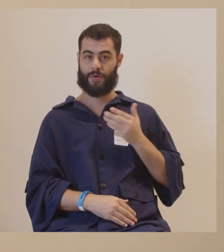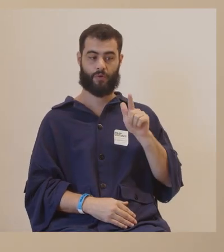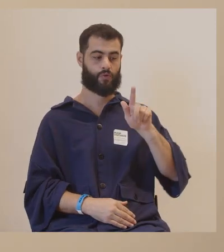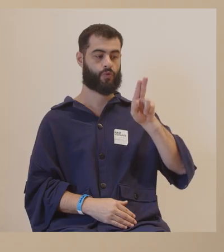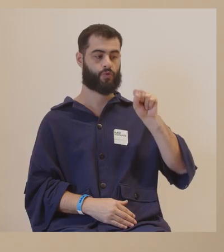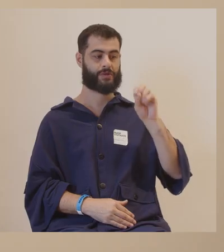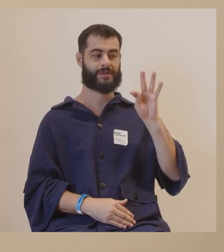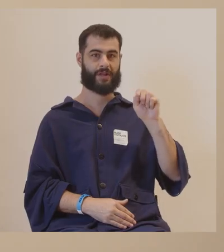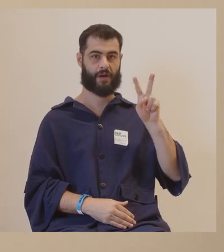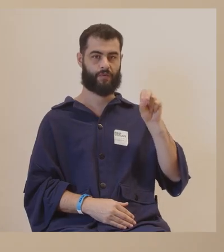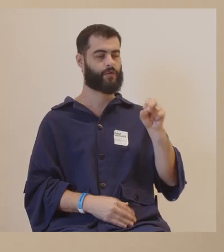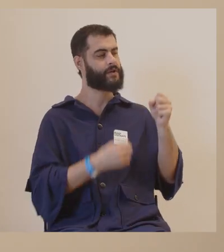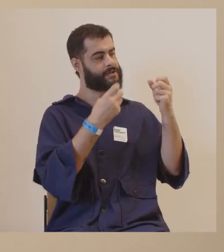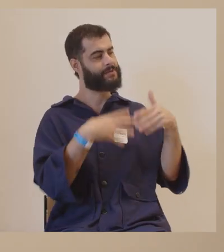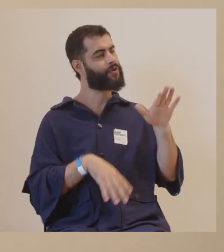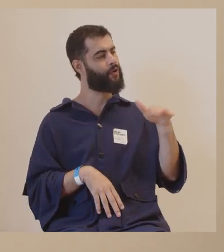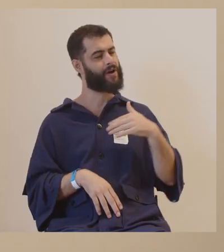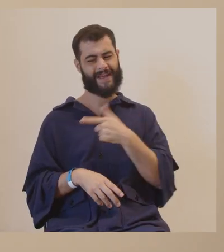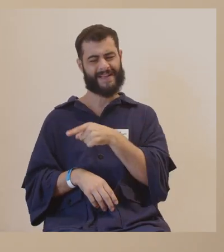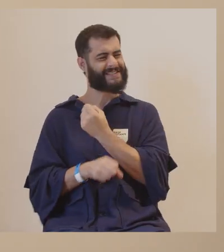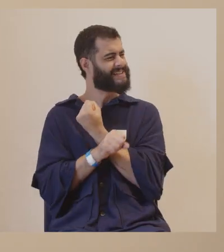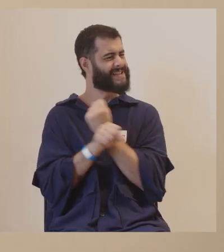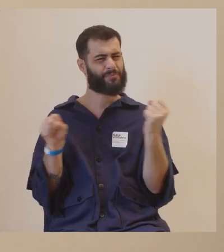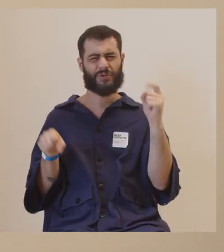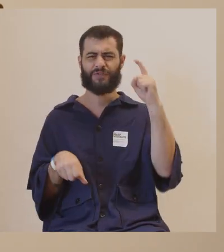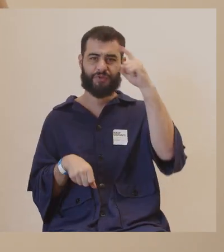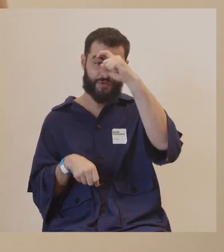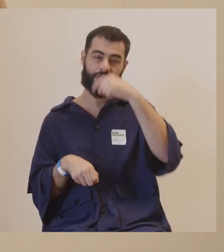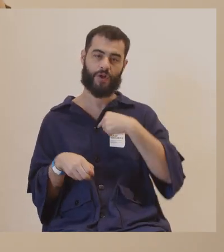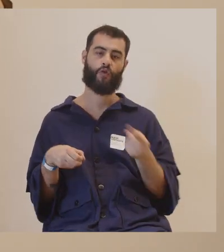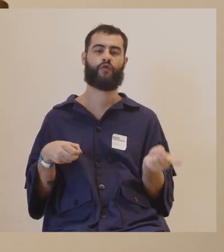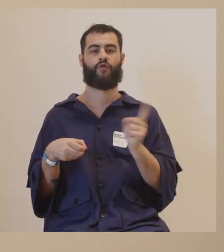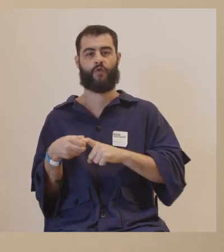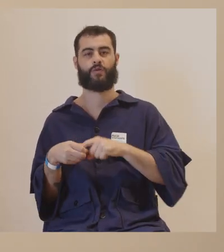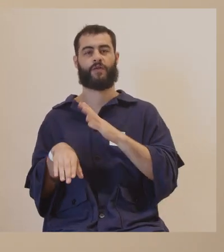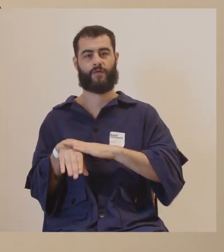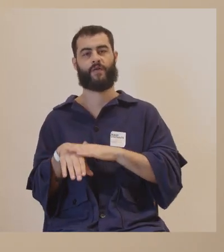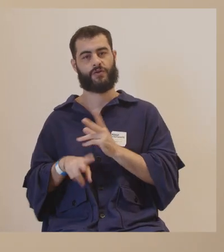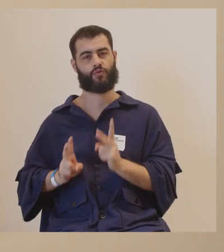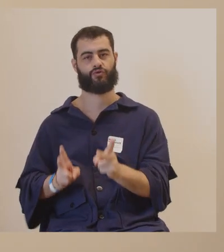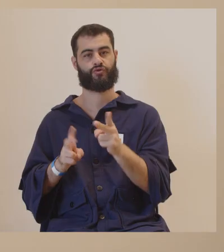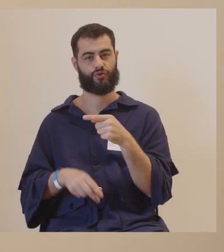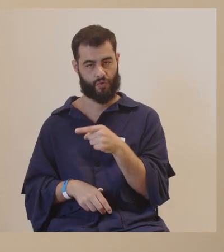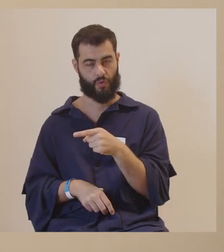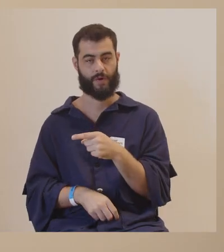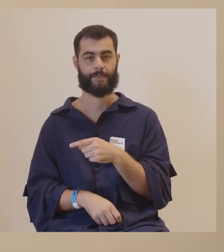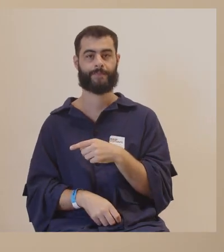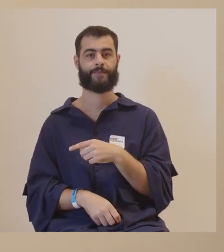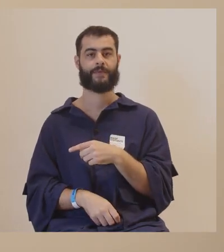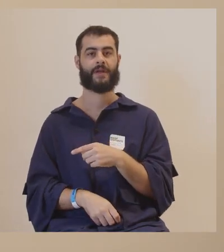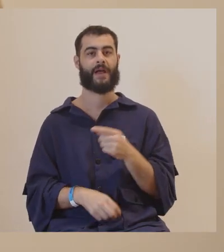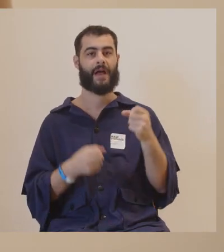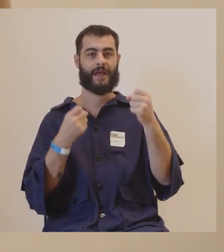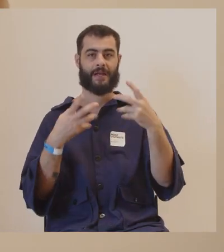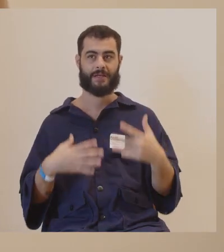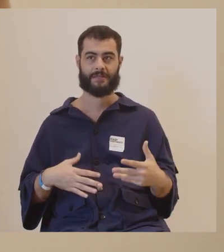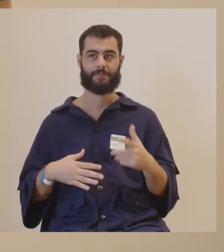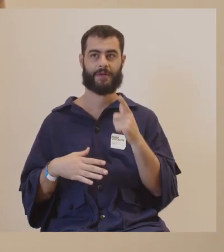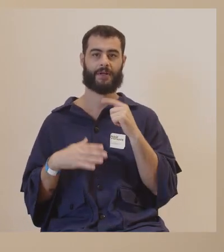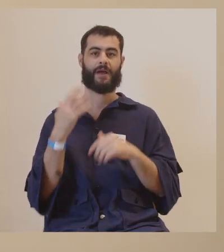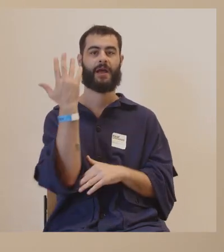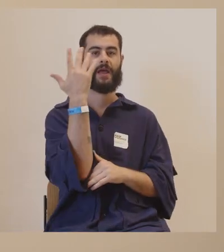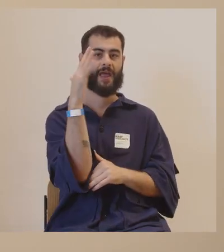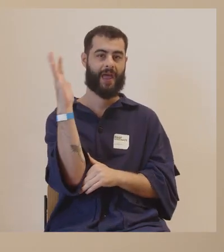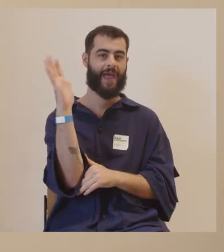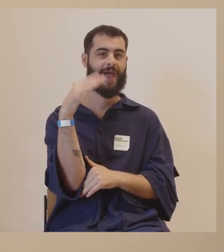fazer. Enfim, as ervas, né, as algas embaixo da água que flutuam e que,